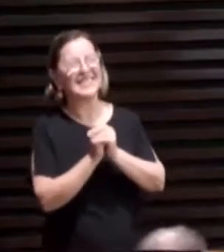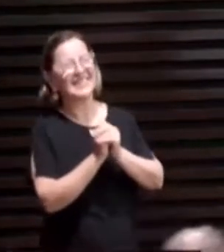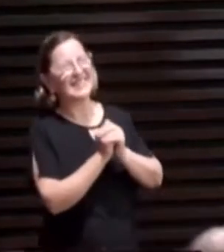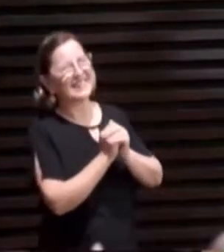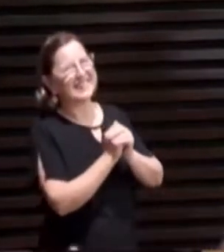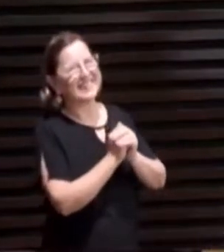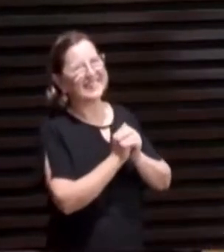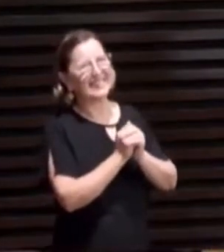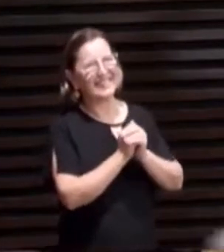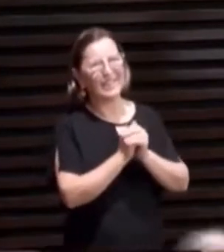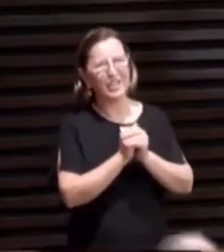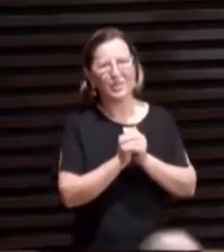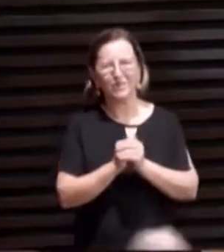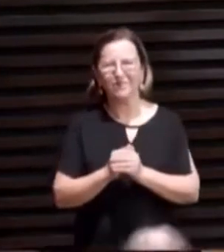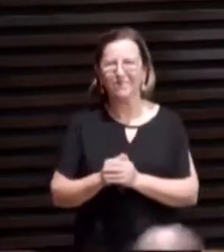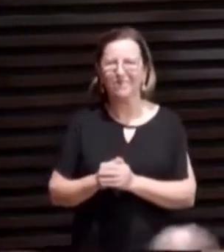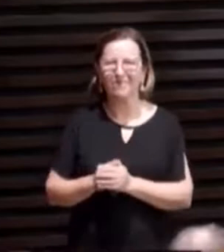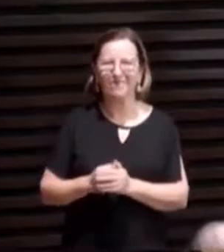amém.